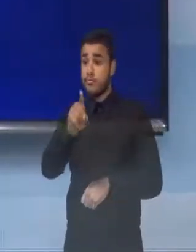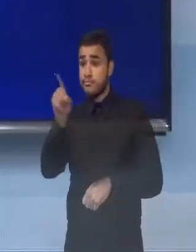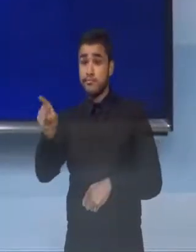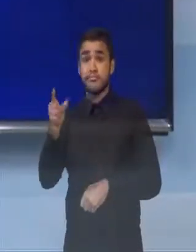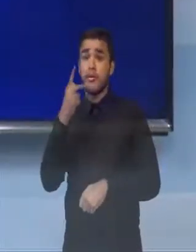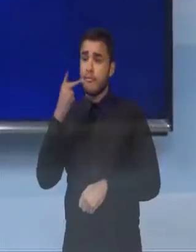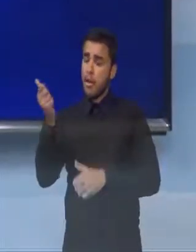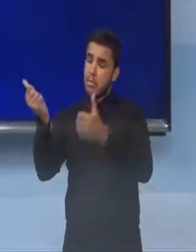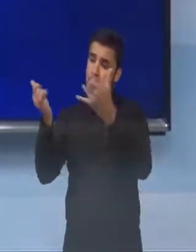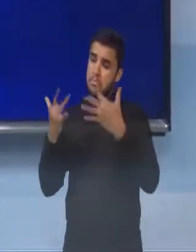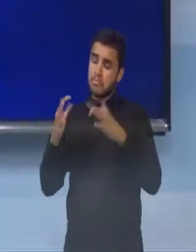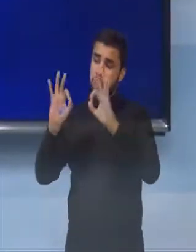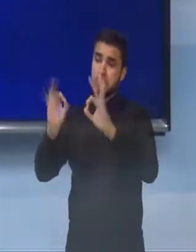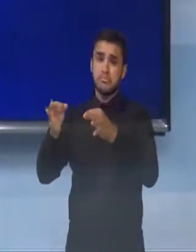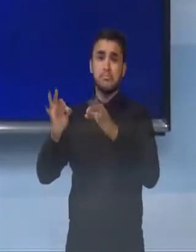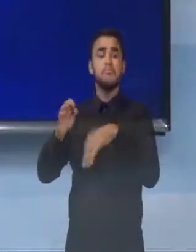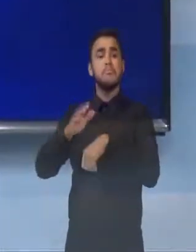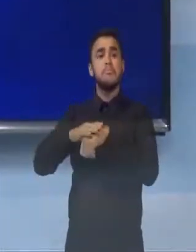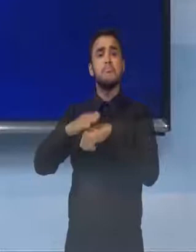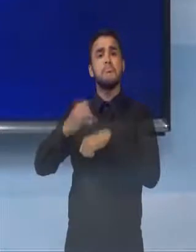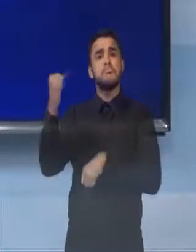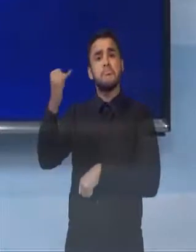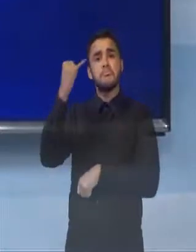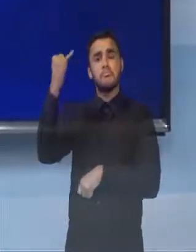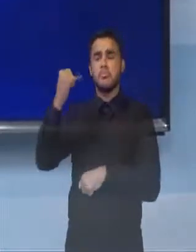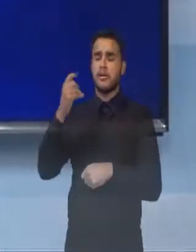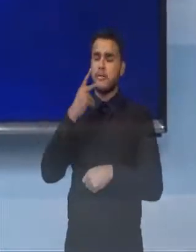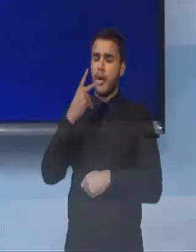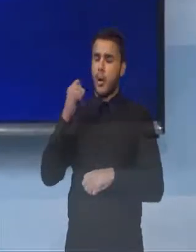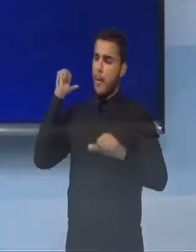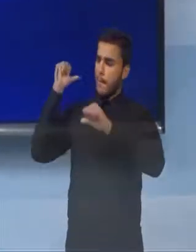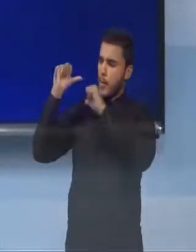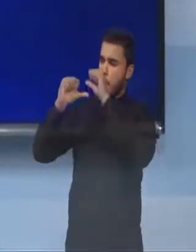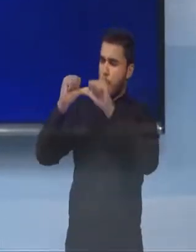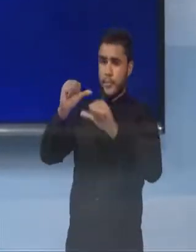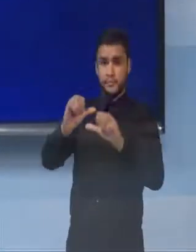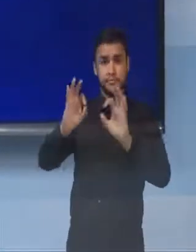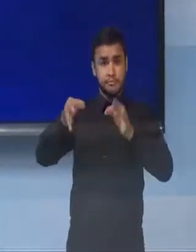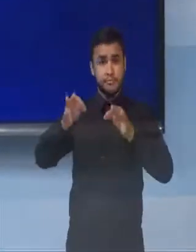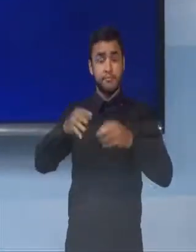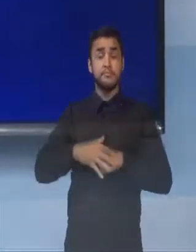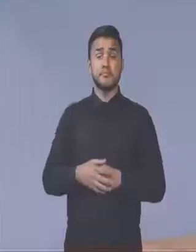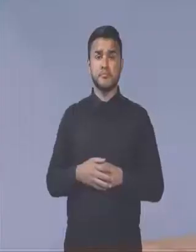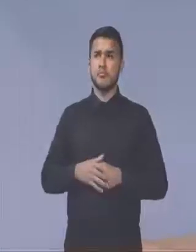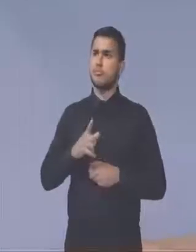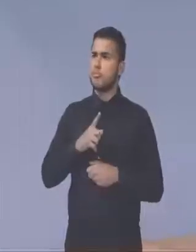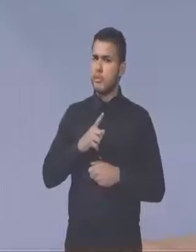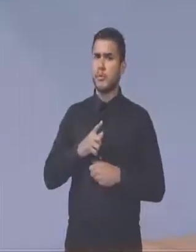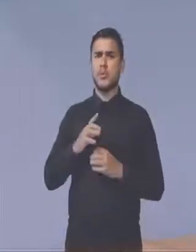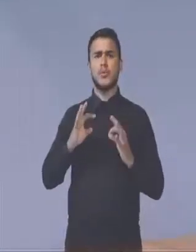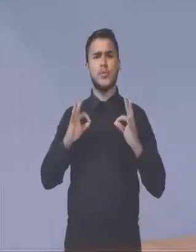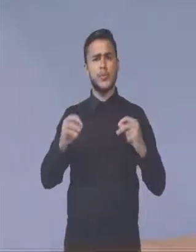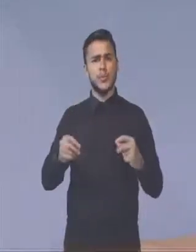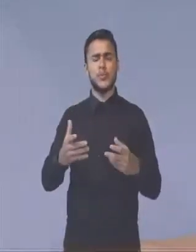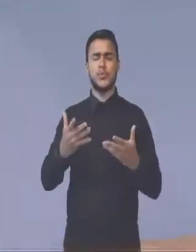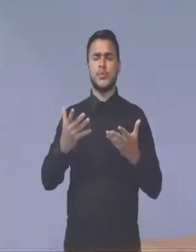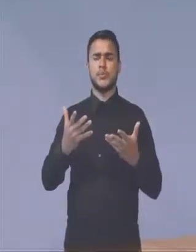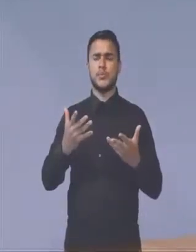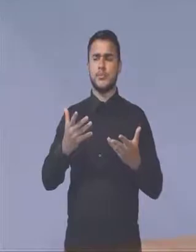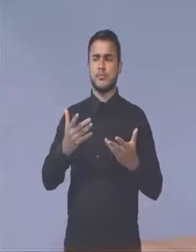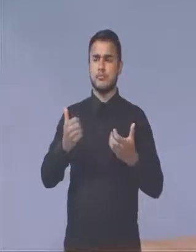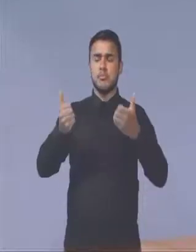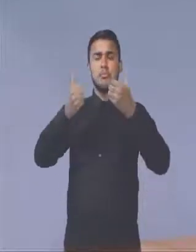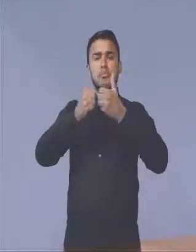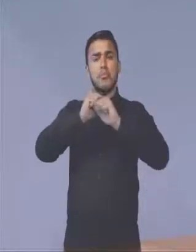bastante contundentes. Ele mostra que esse processo de disrupção ele está acontecendo em vários setores e deu alguns exemplos